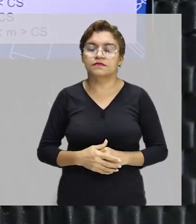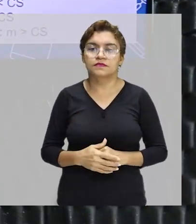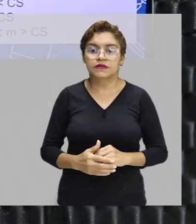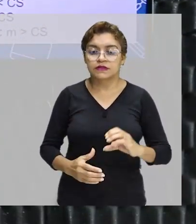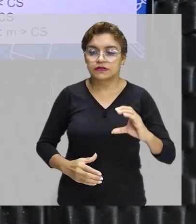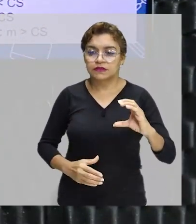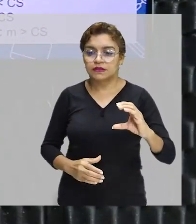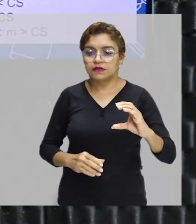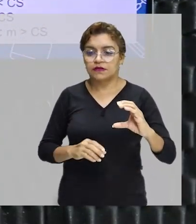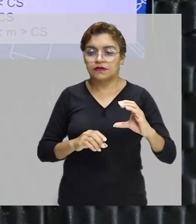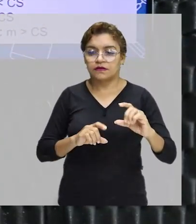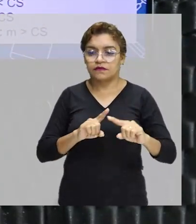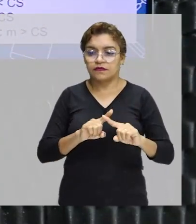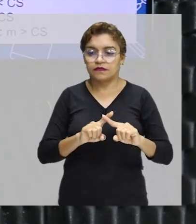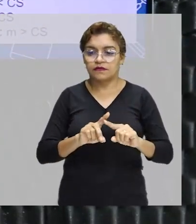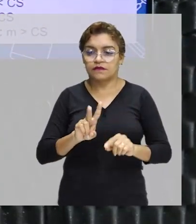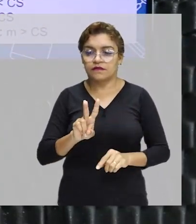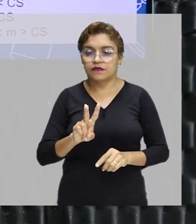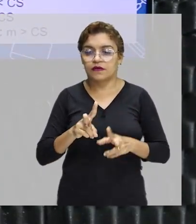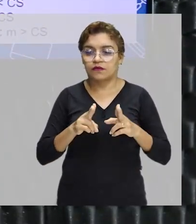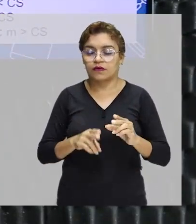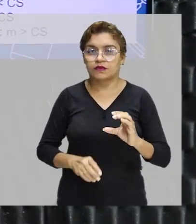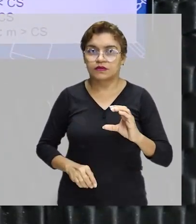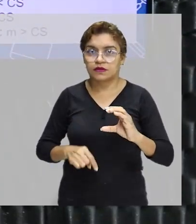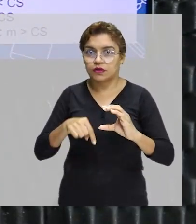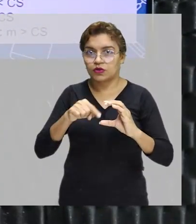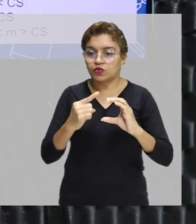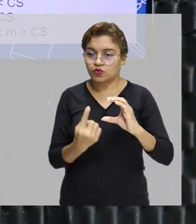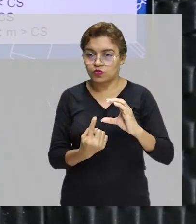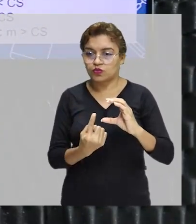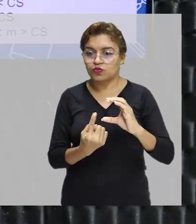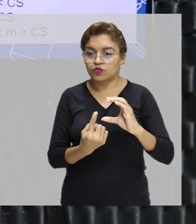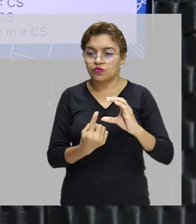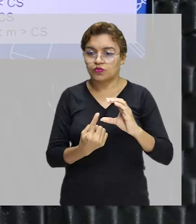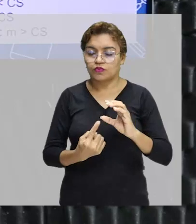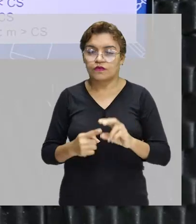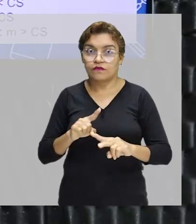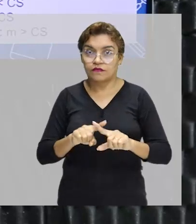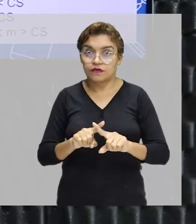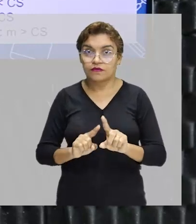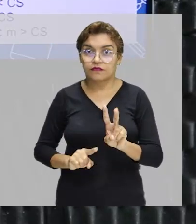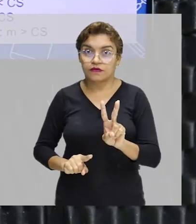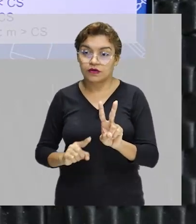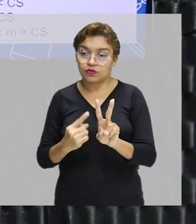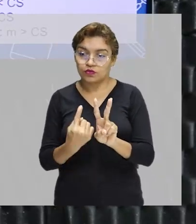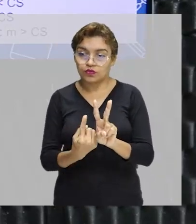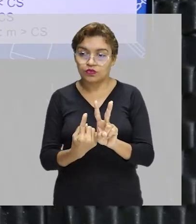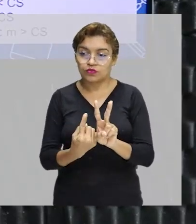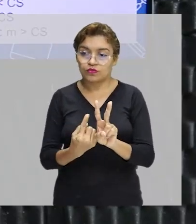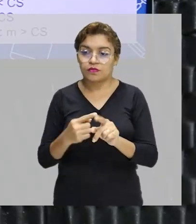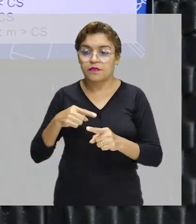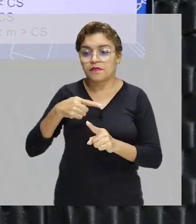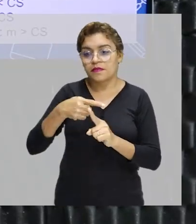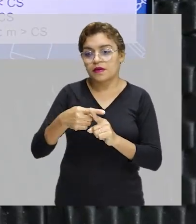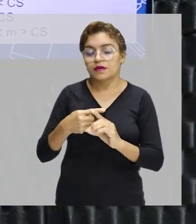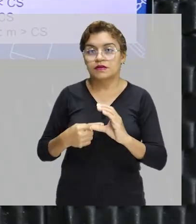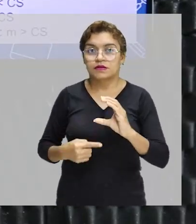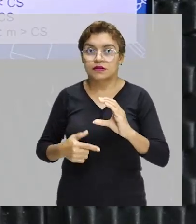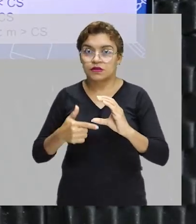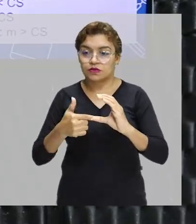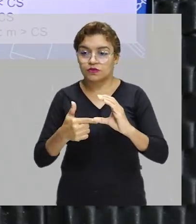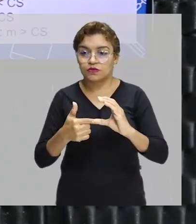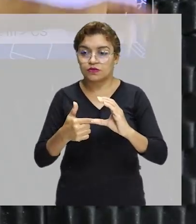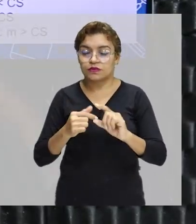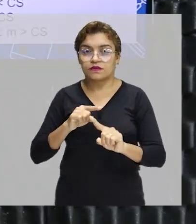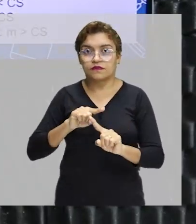concentração final vezes volume final igual a concentração da solução 1 vezes o volume da solução 1, mais a concentração